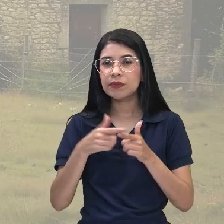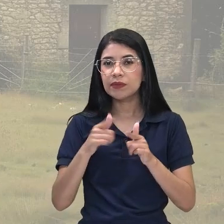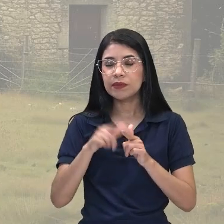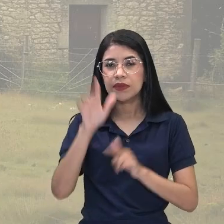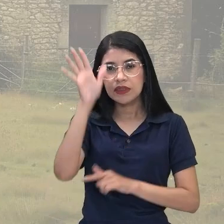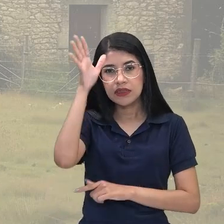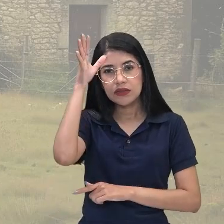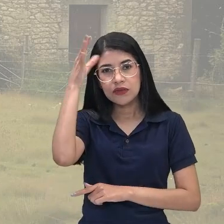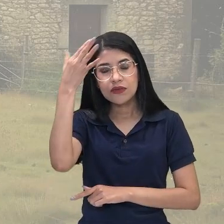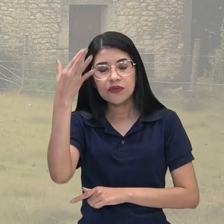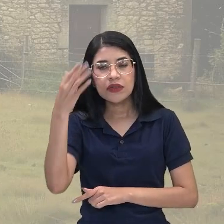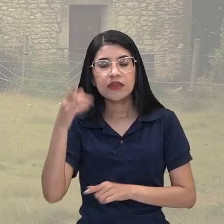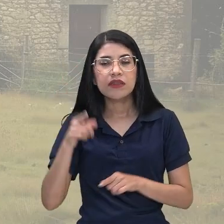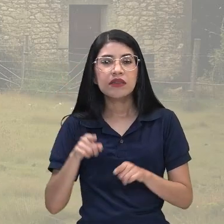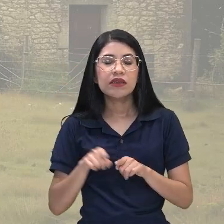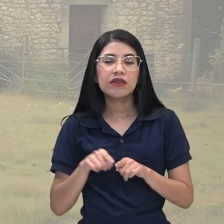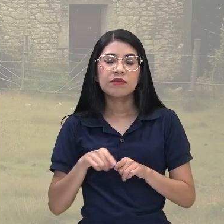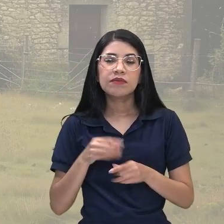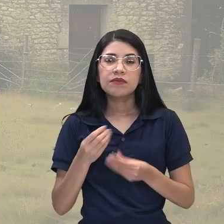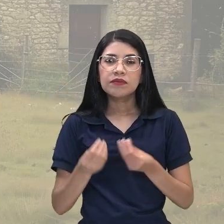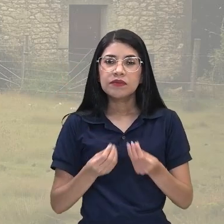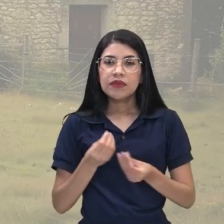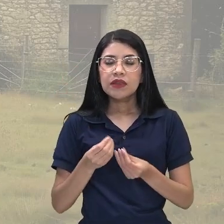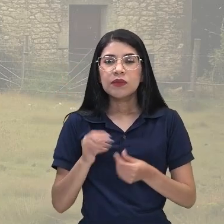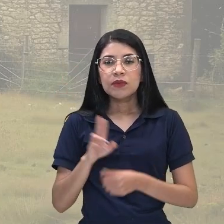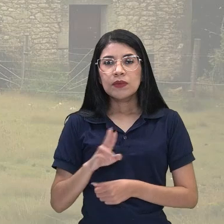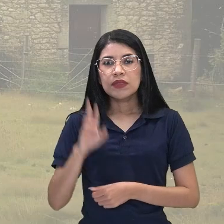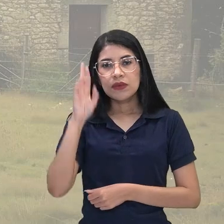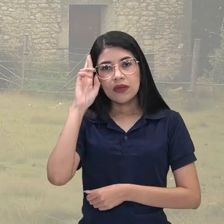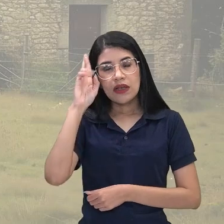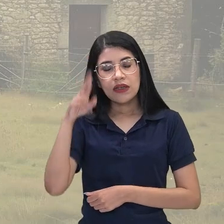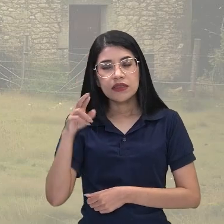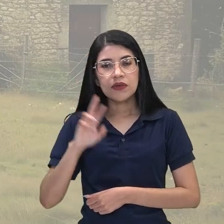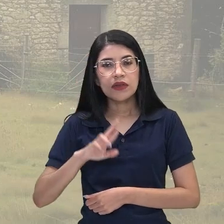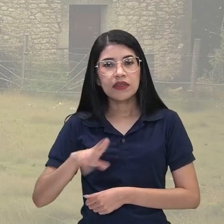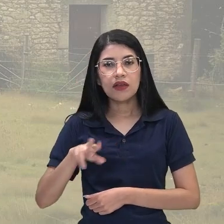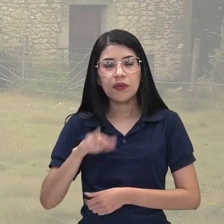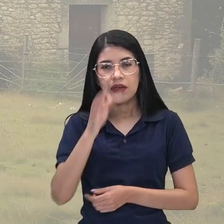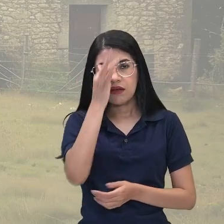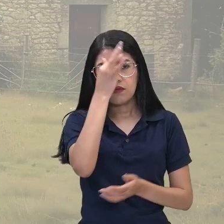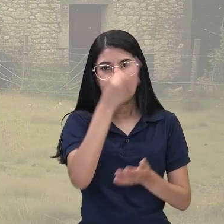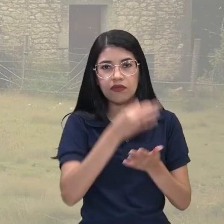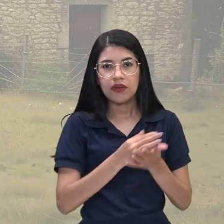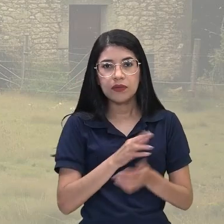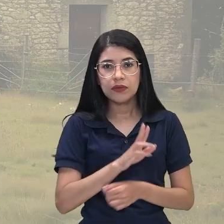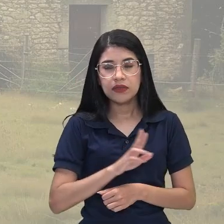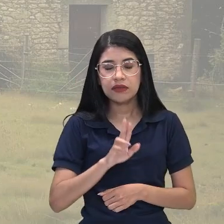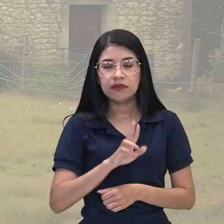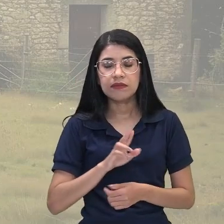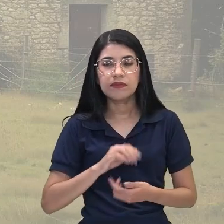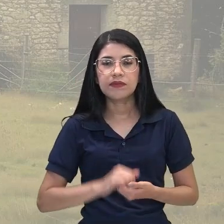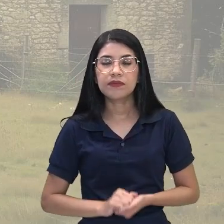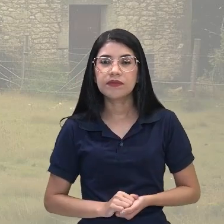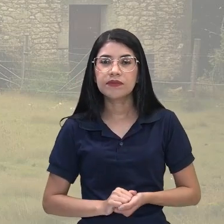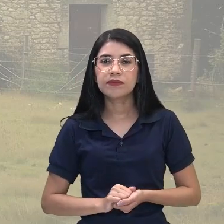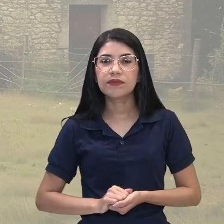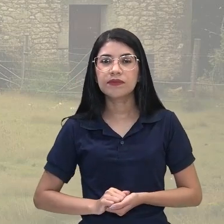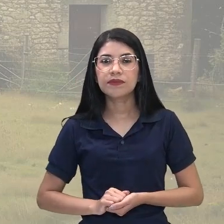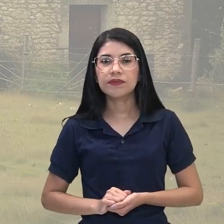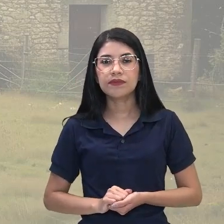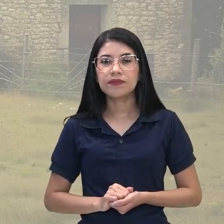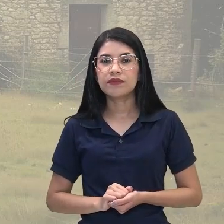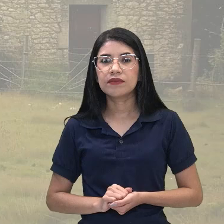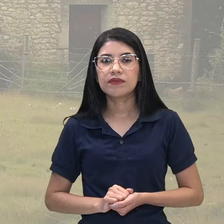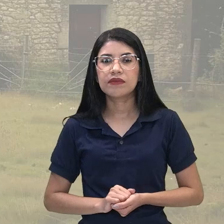problemas através, né, da razão e não mais da fé, não mais passando